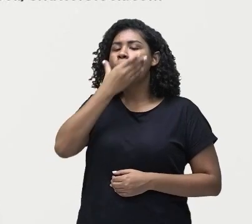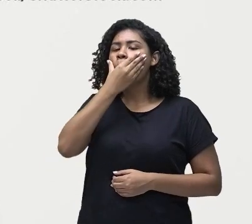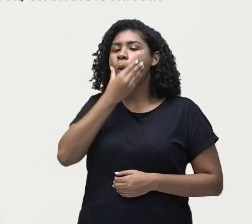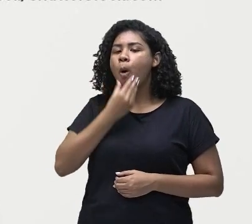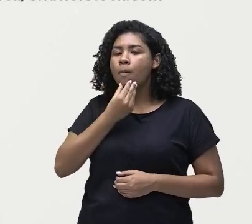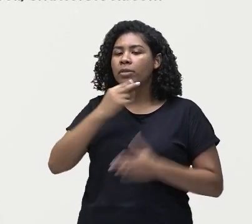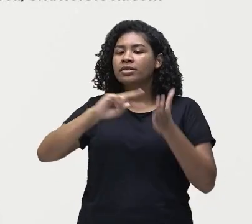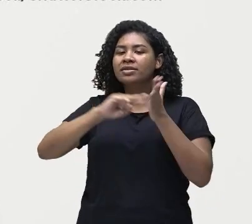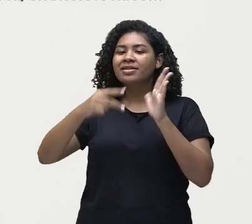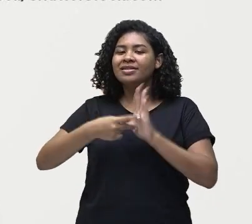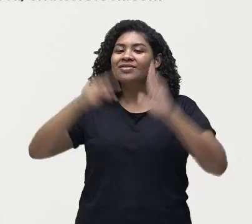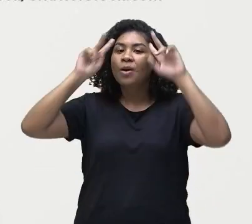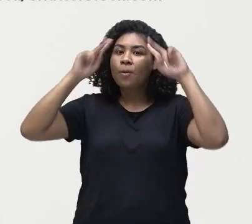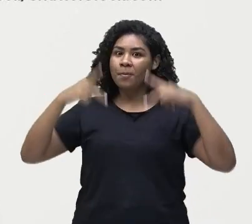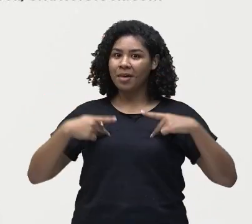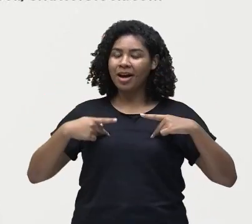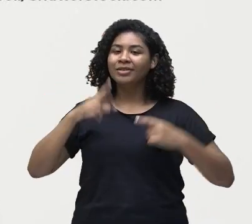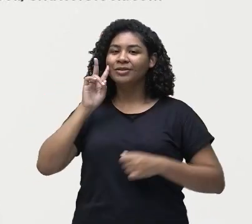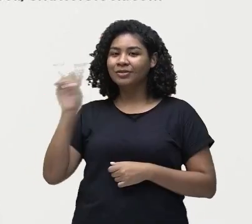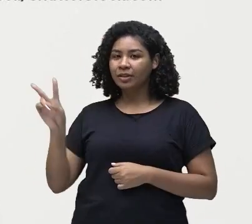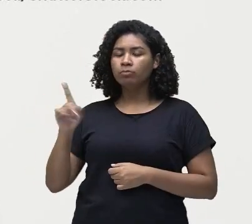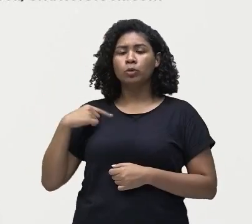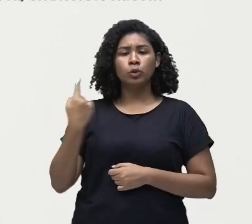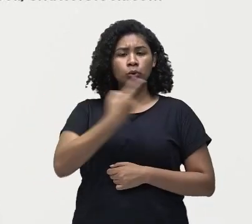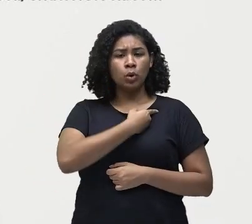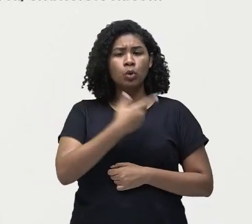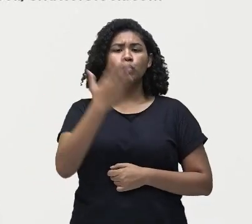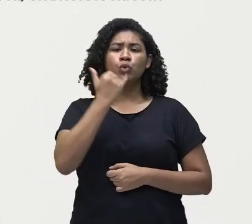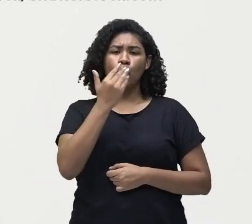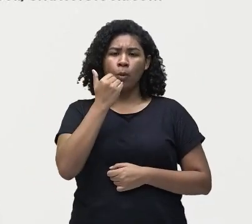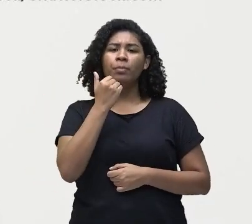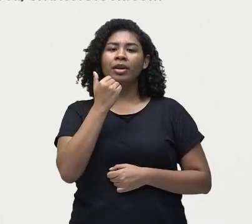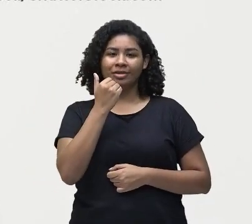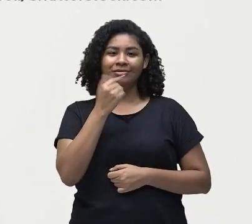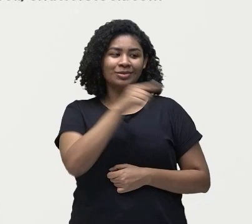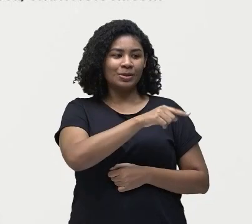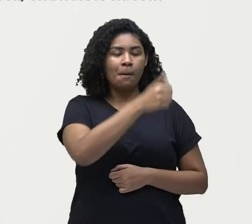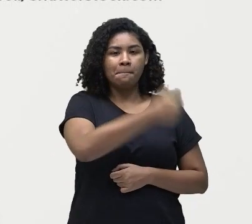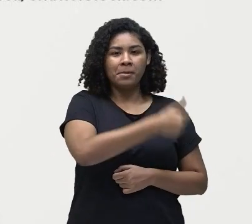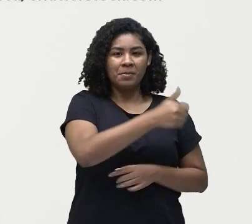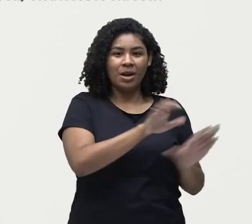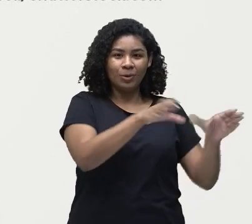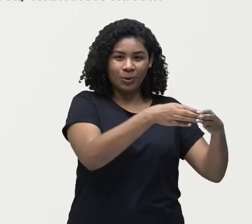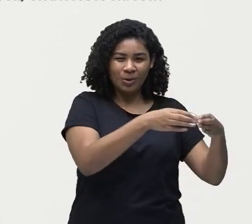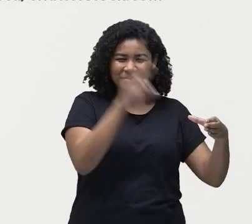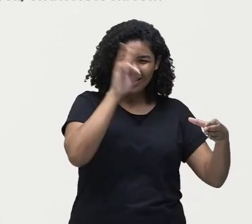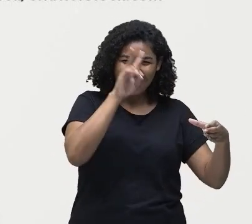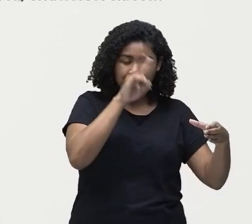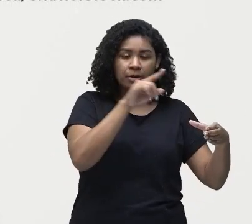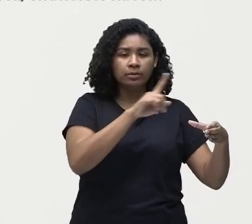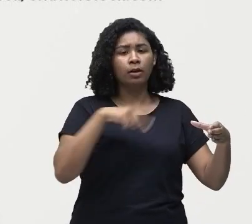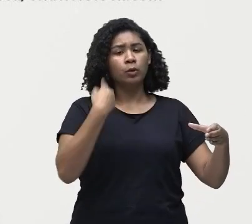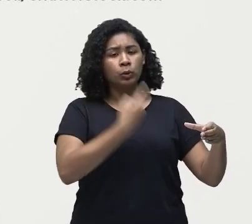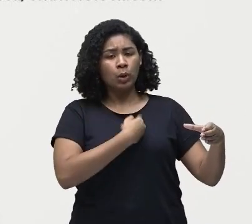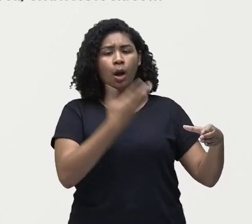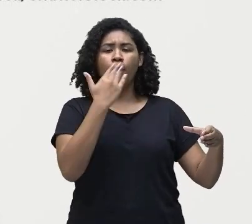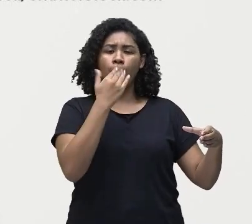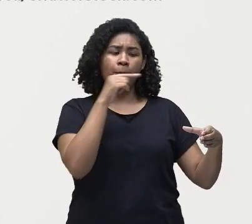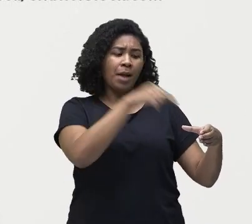nossa espécie. Por quê? Porque a gente se alimenta desses consumidores primários, né? A gente come aí